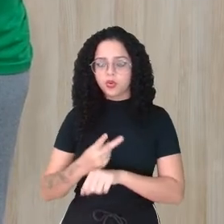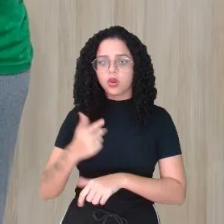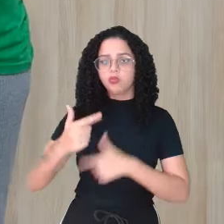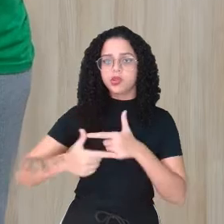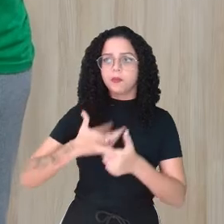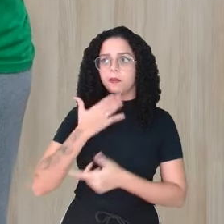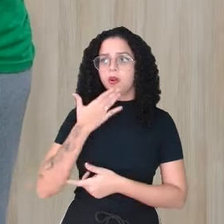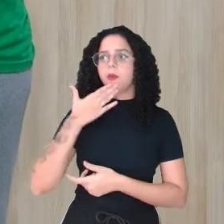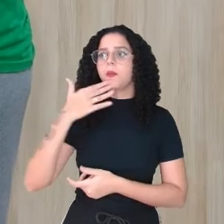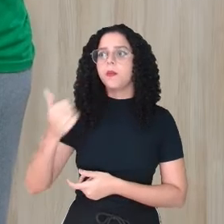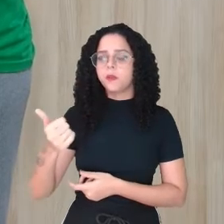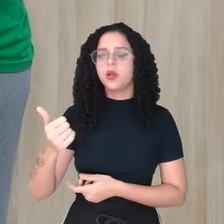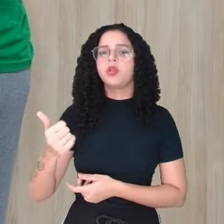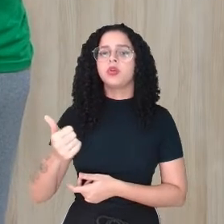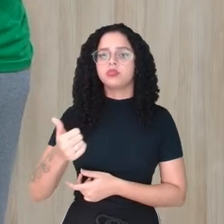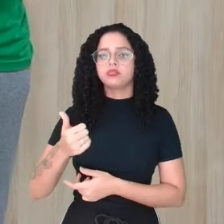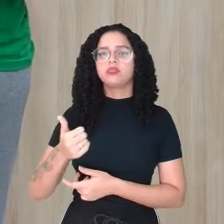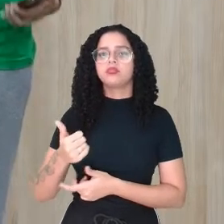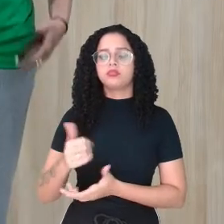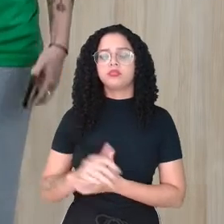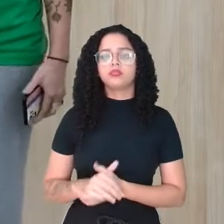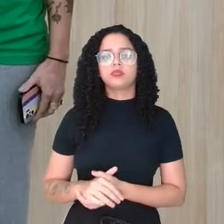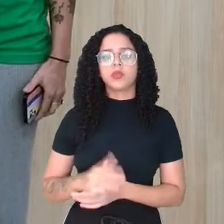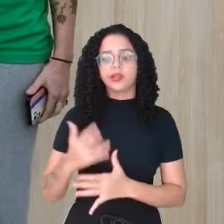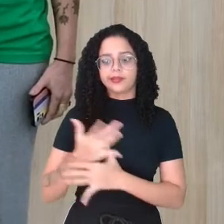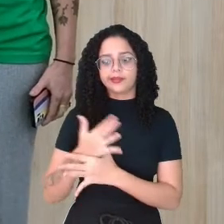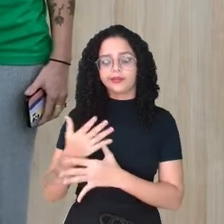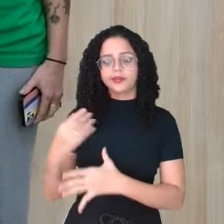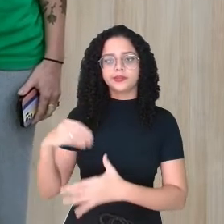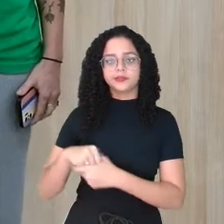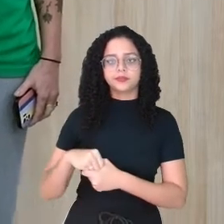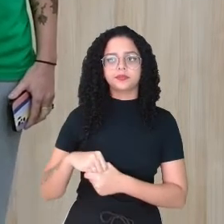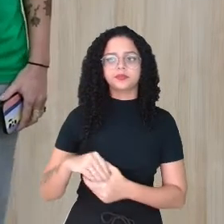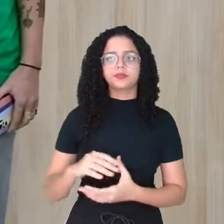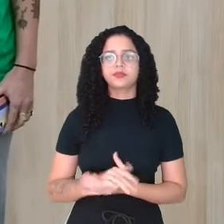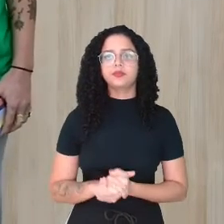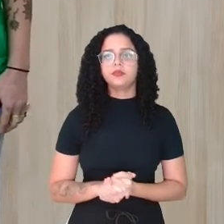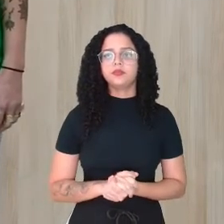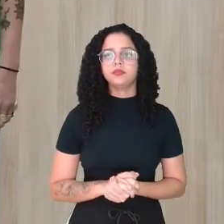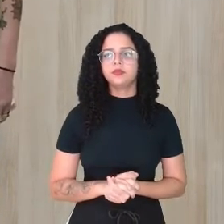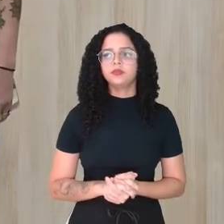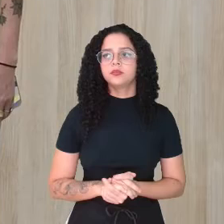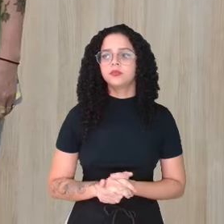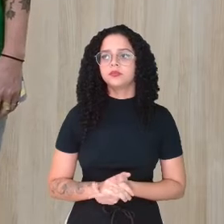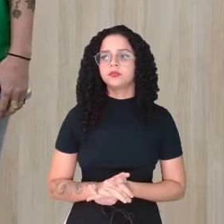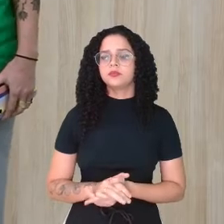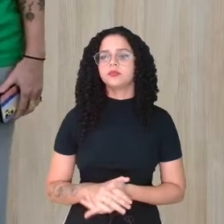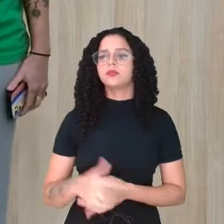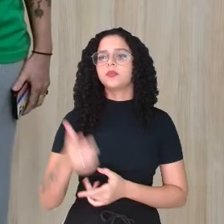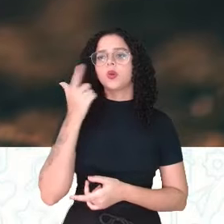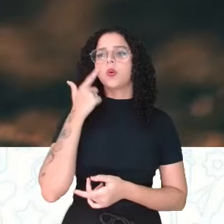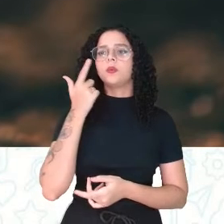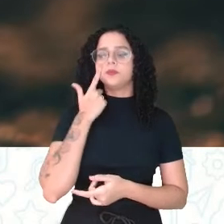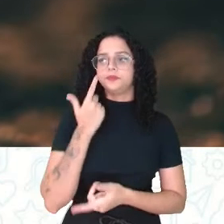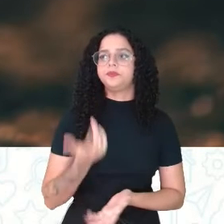para procurar melhores condições nas áreas urbanas, ok? Então, olhem